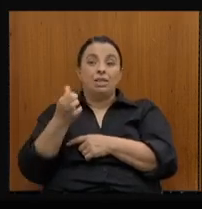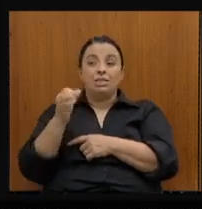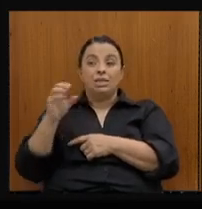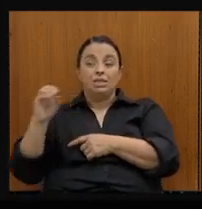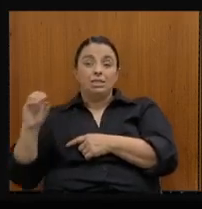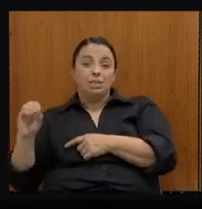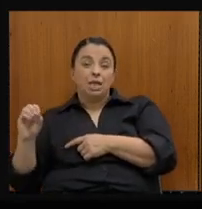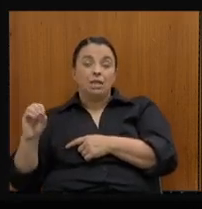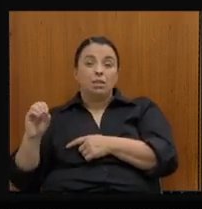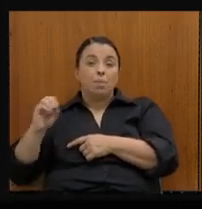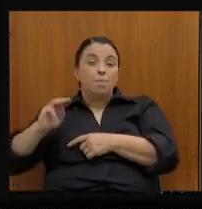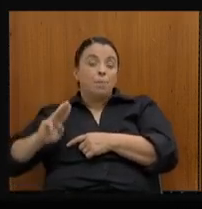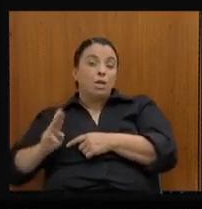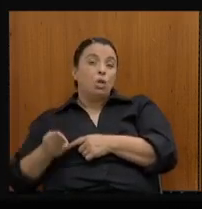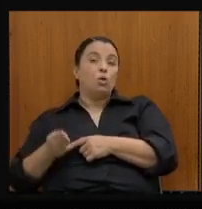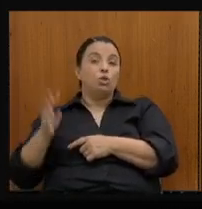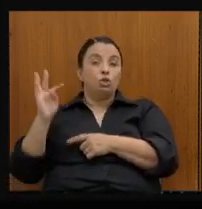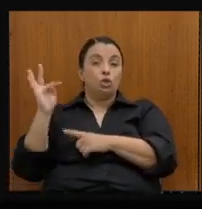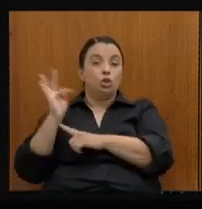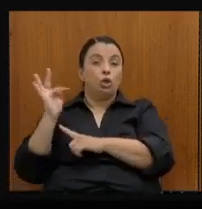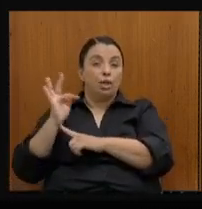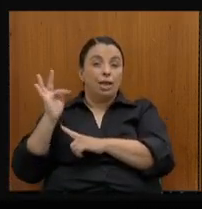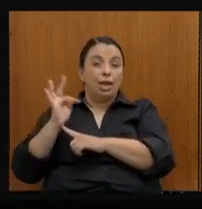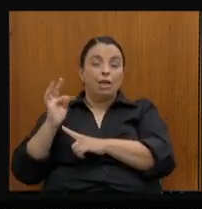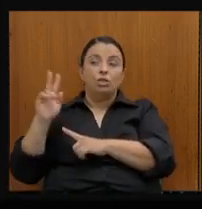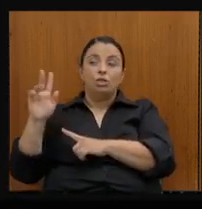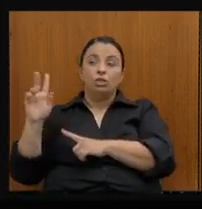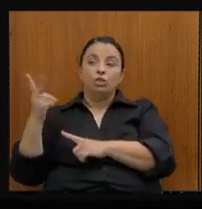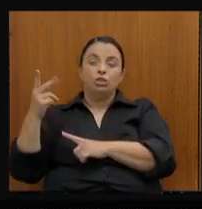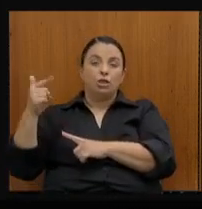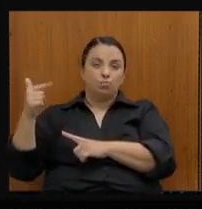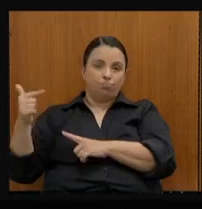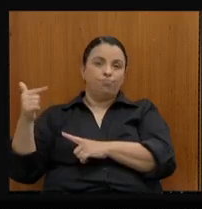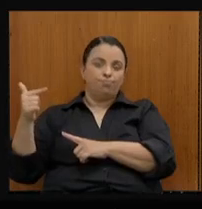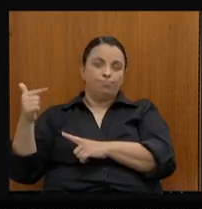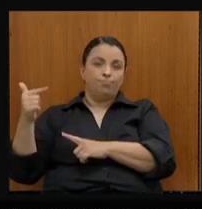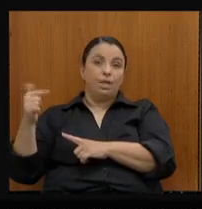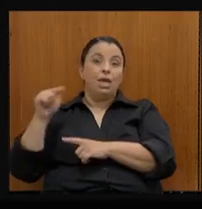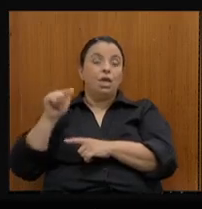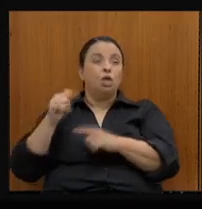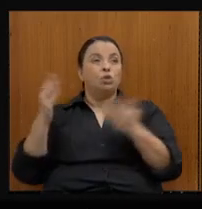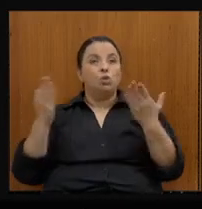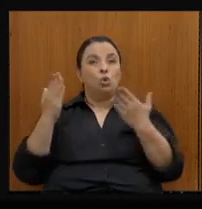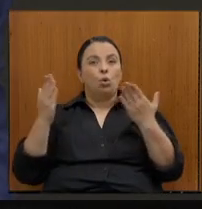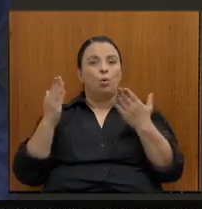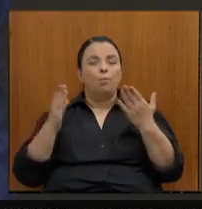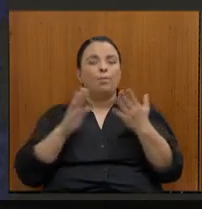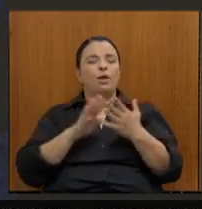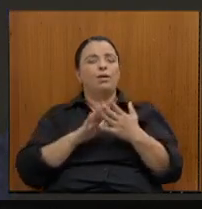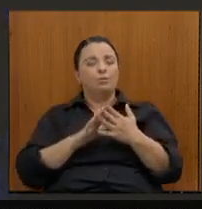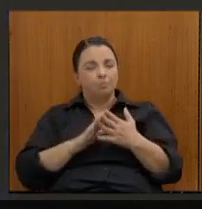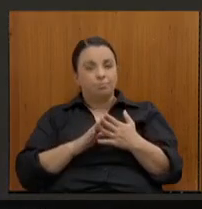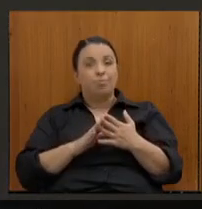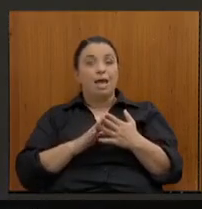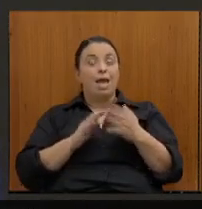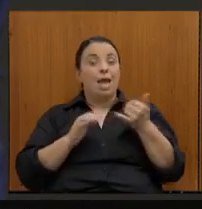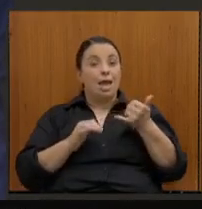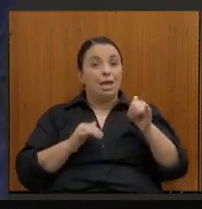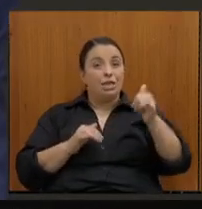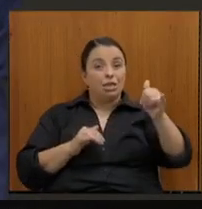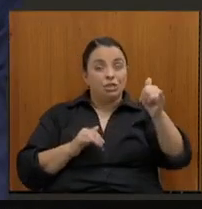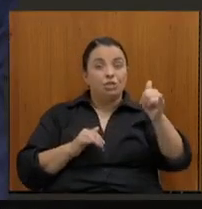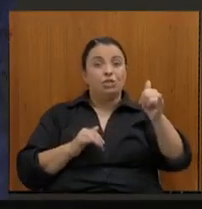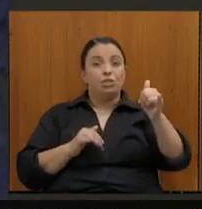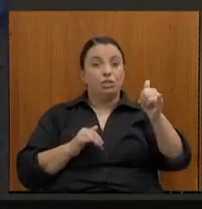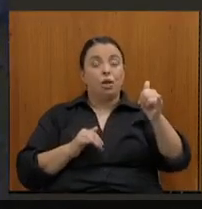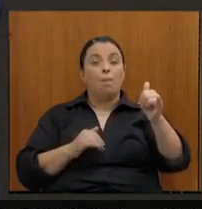de hidrogênio isso equivale uma energia de 25.500 pelote hora você ter uma ideia o Brasil